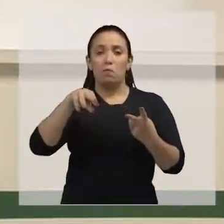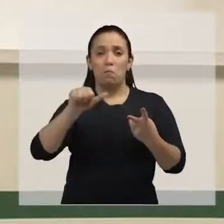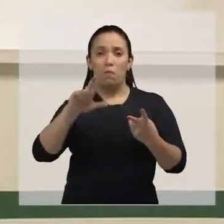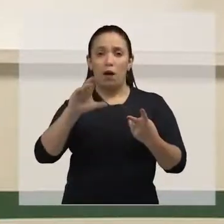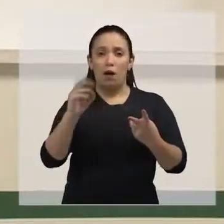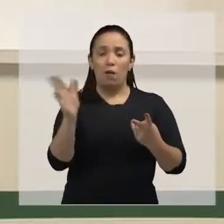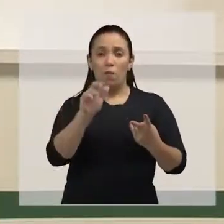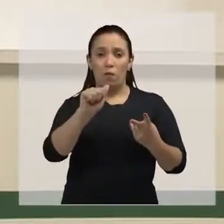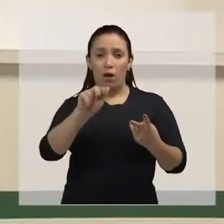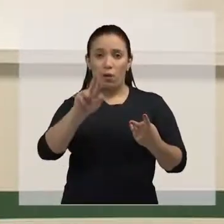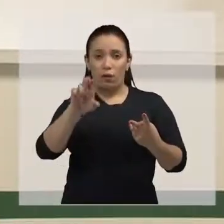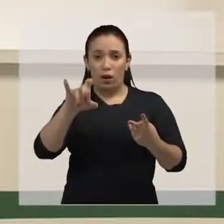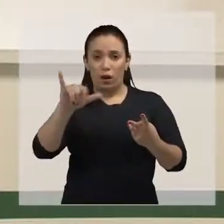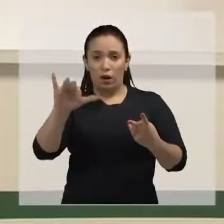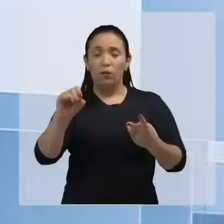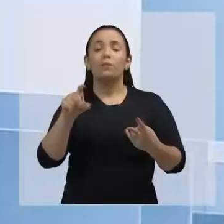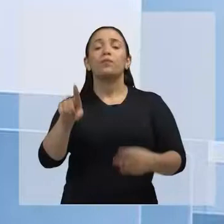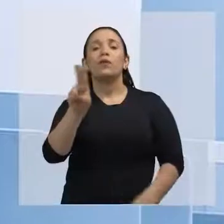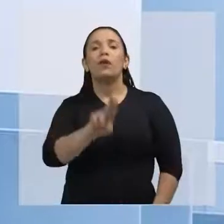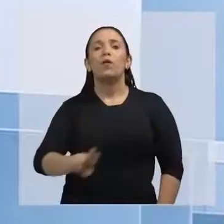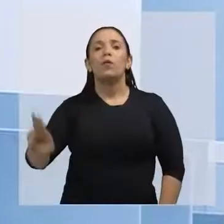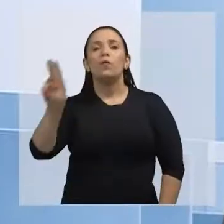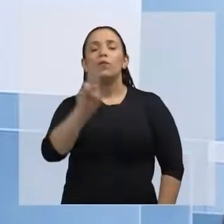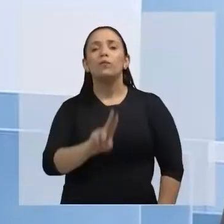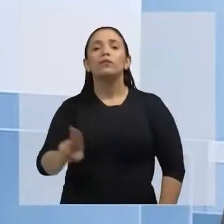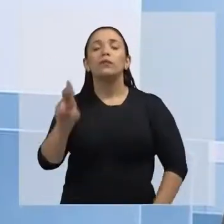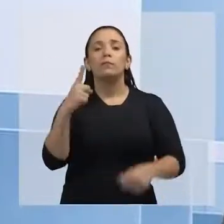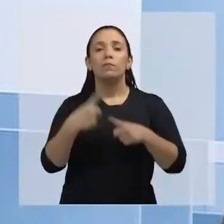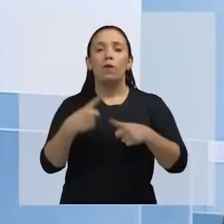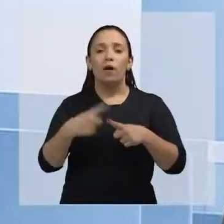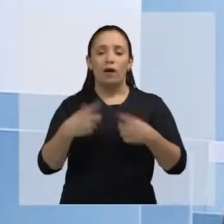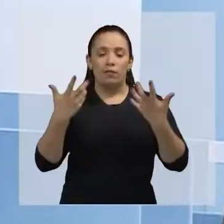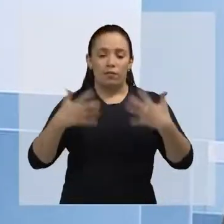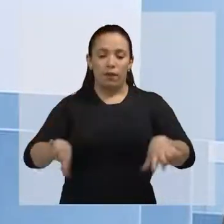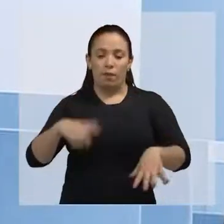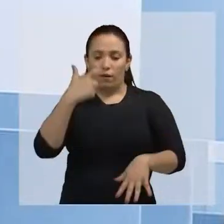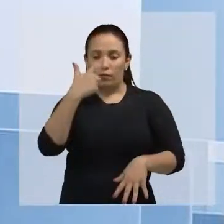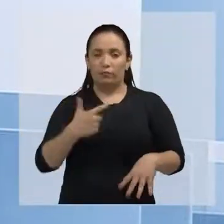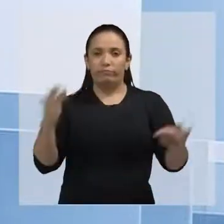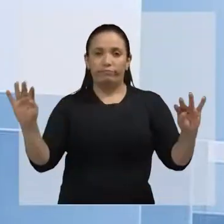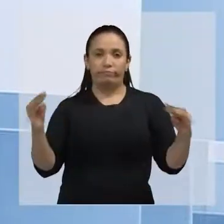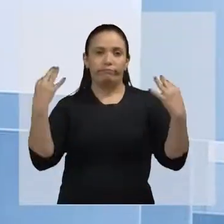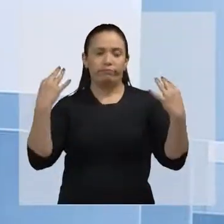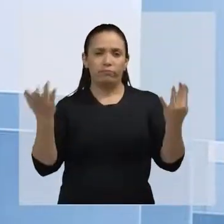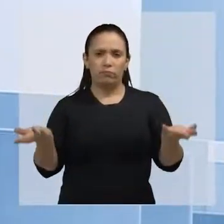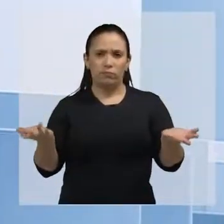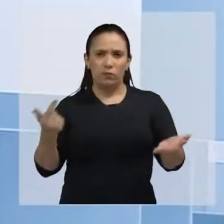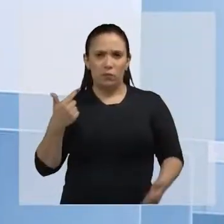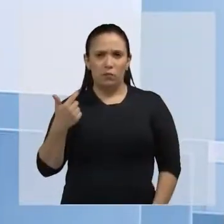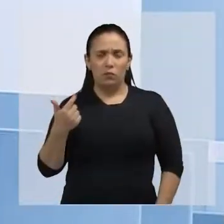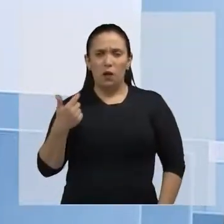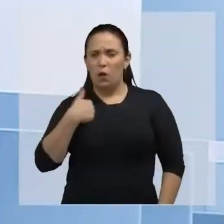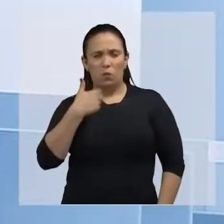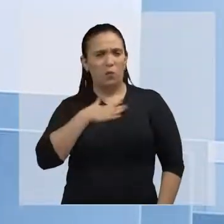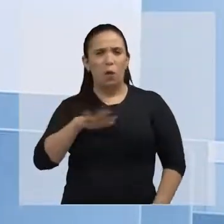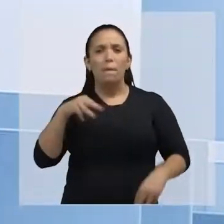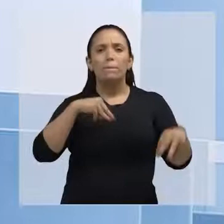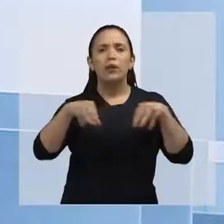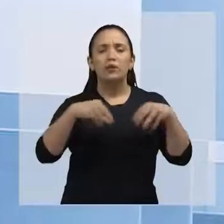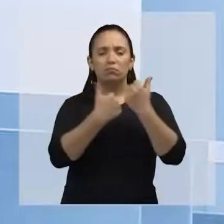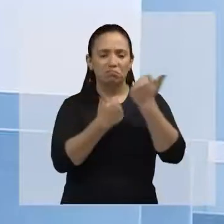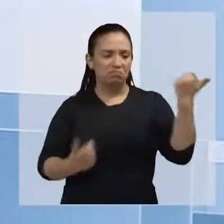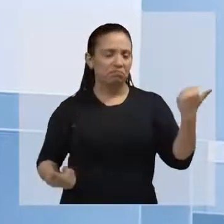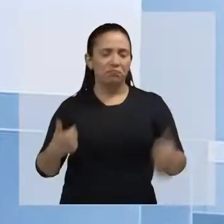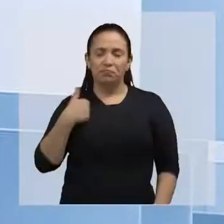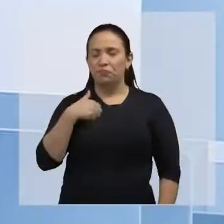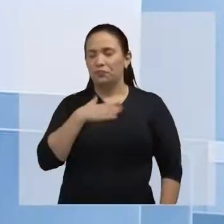pessoas, o juridiquês, para não se queimar com nada. Eu não gosto do ministro Barroso, eu não gosto de quase ninguém dali, não.